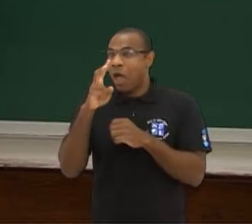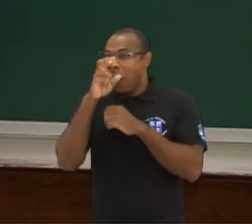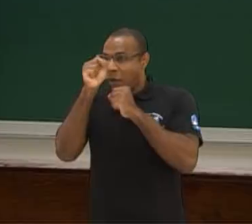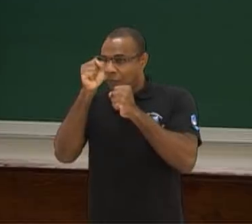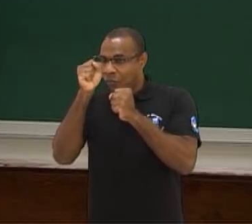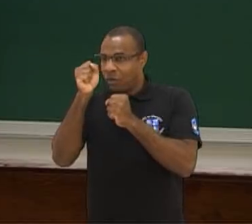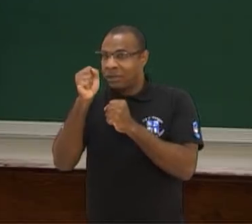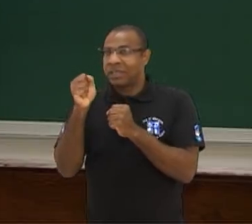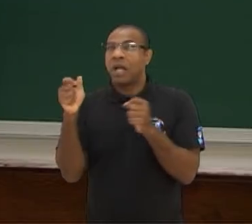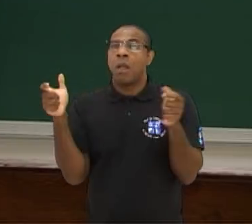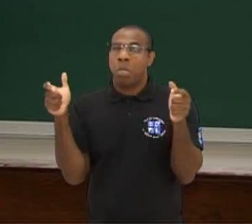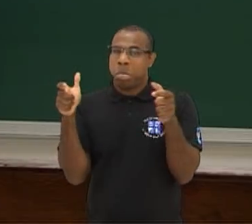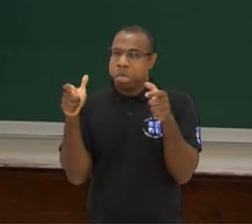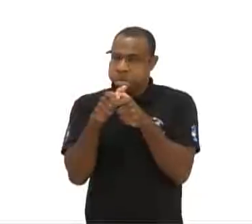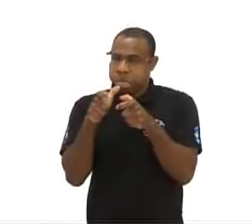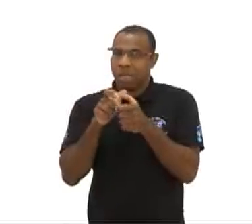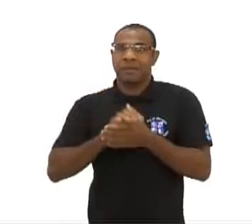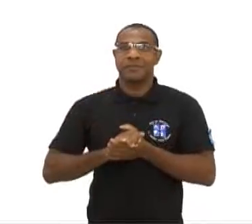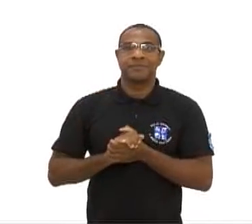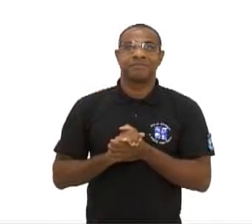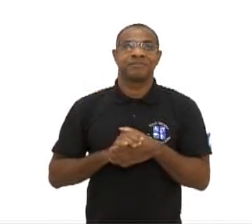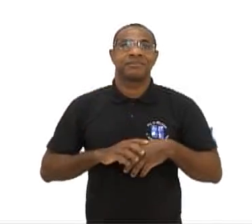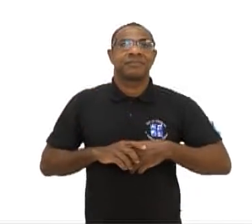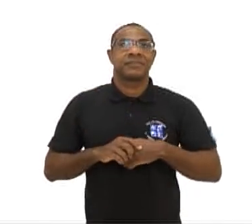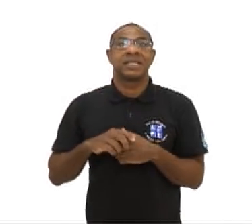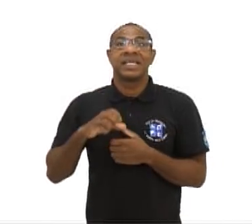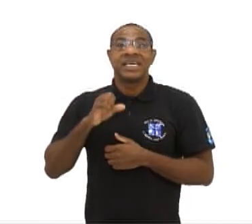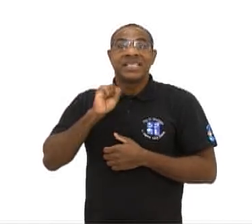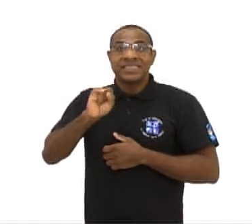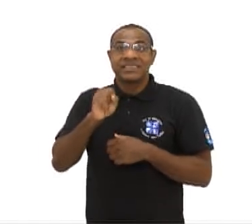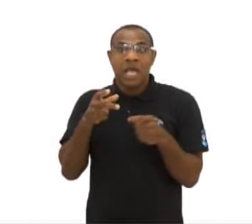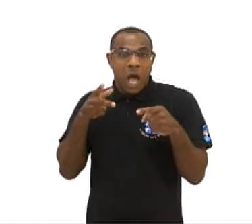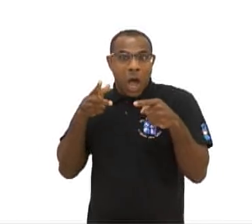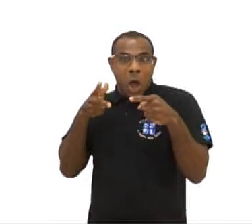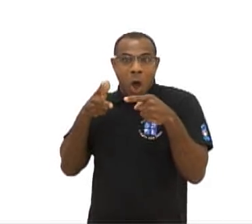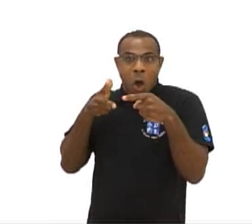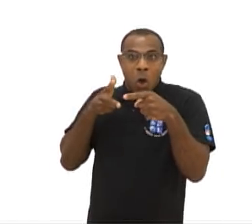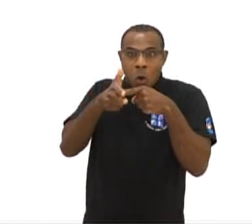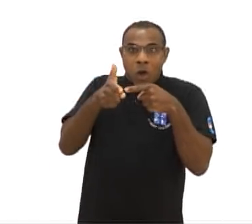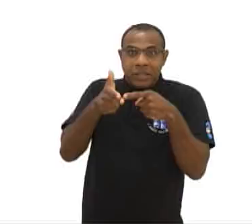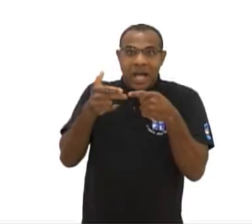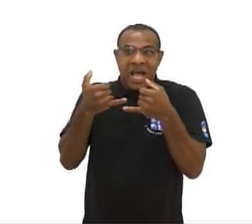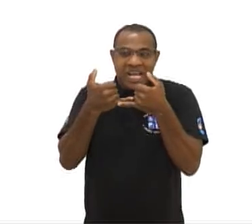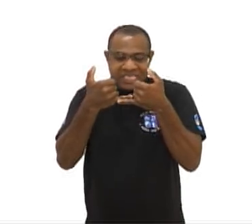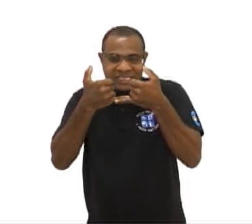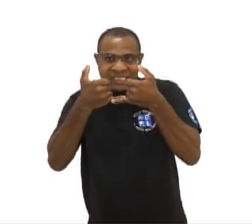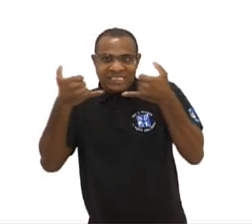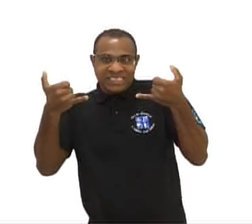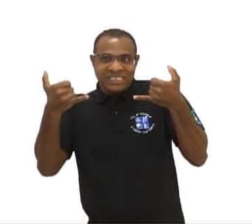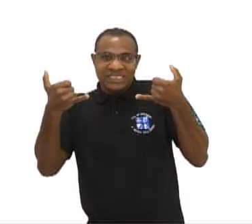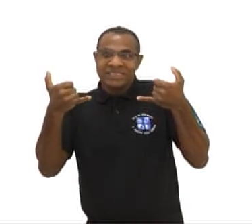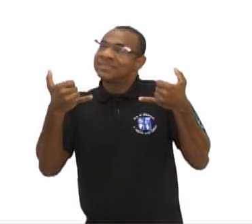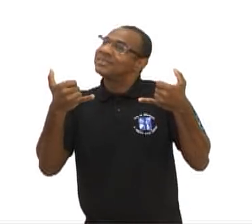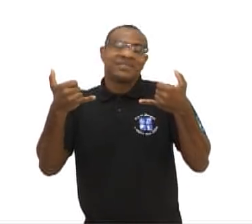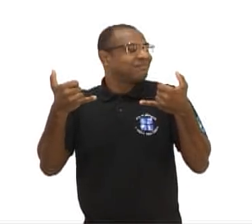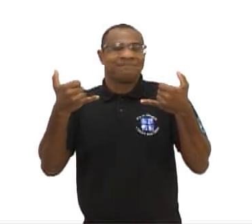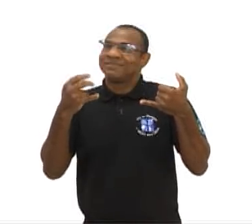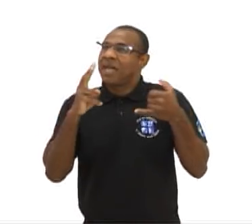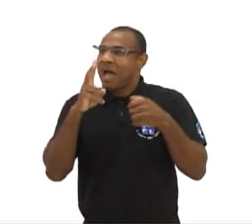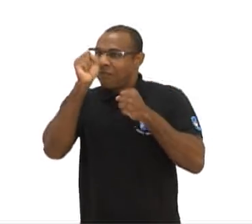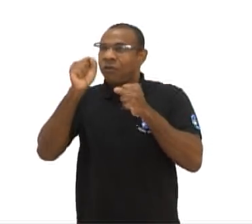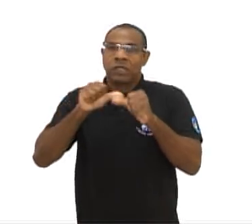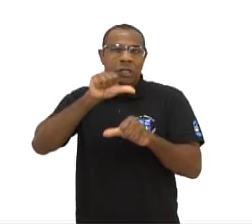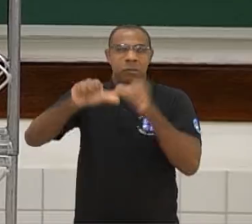pequena, certo? Se cortarmos o fio pela metade, a sua resistência não se altera. Pessoal, isso